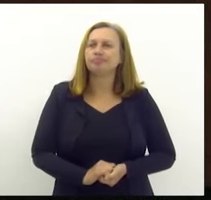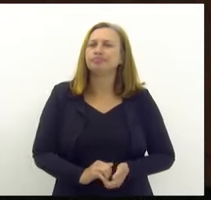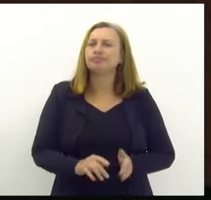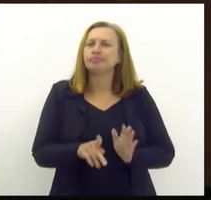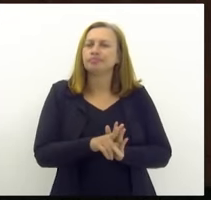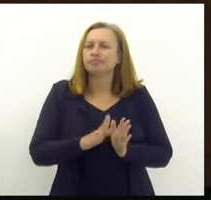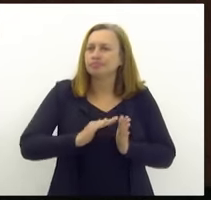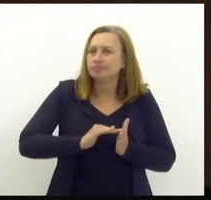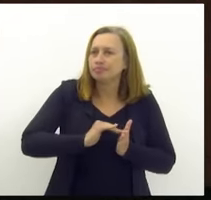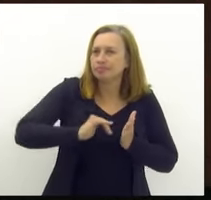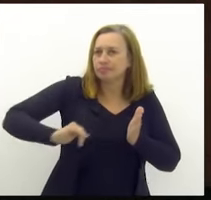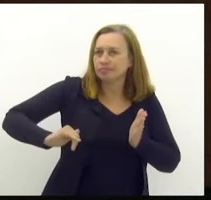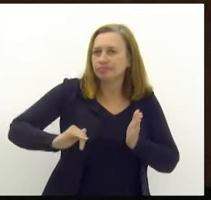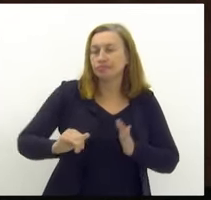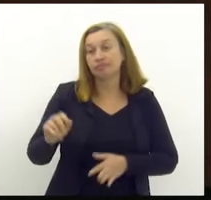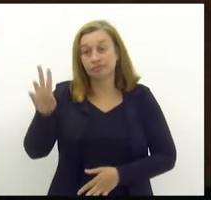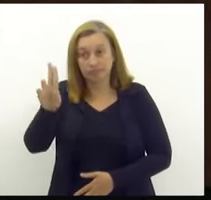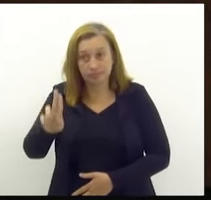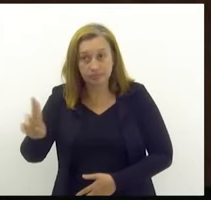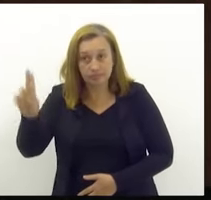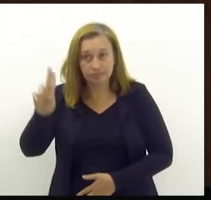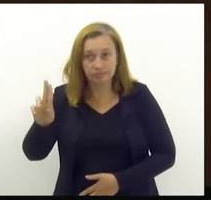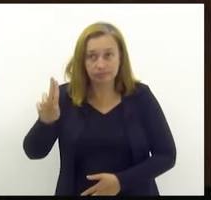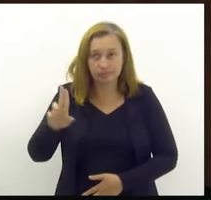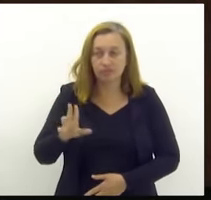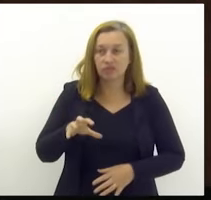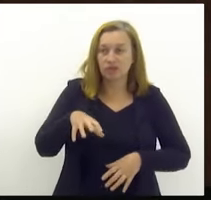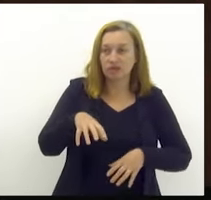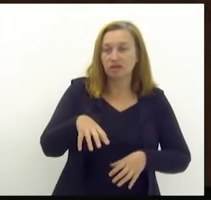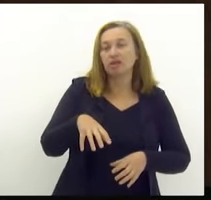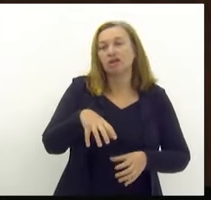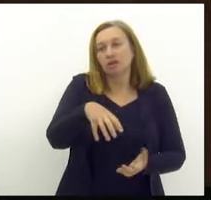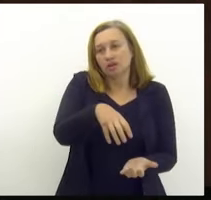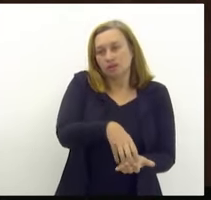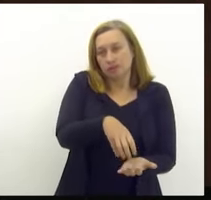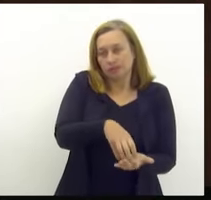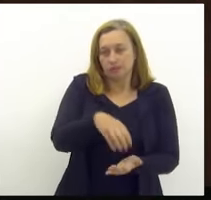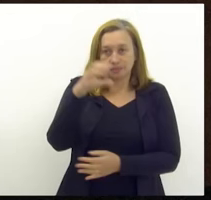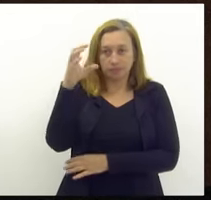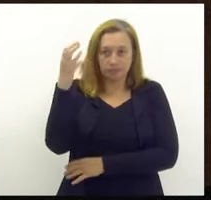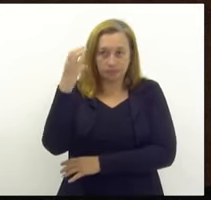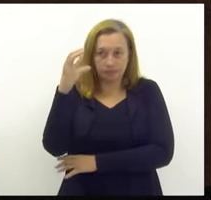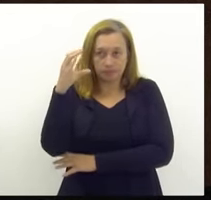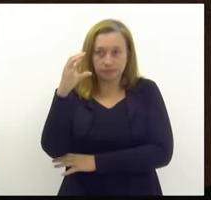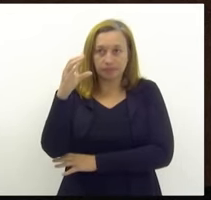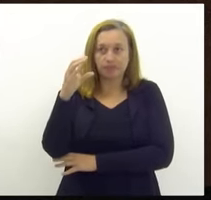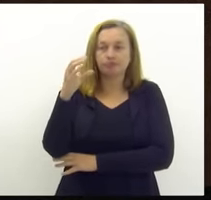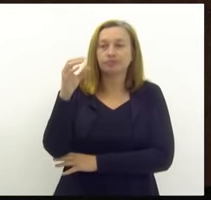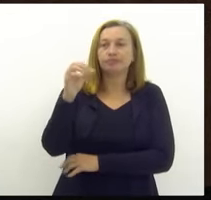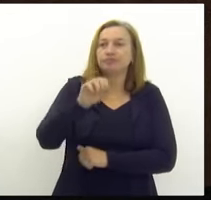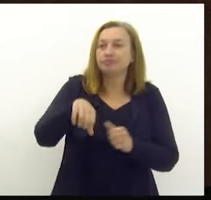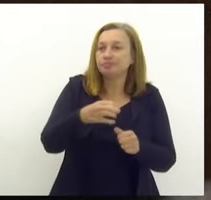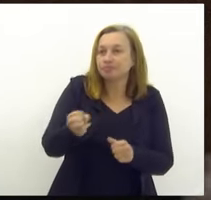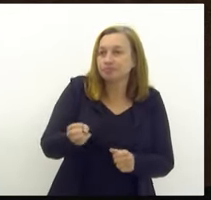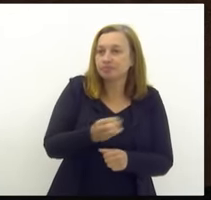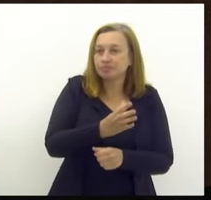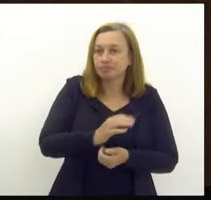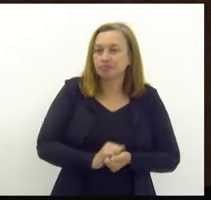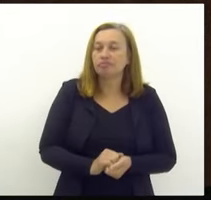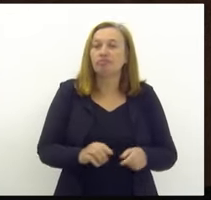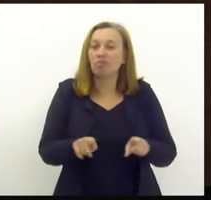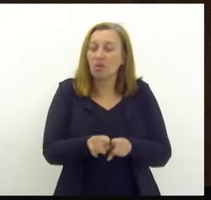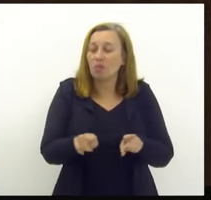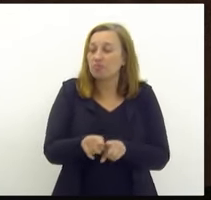retirando as Universidades e o setor de Ciência e Tecnologia a do conselho do fundo soberano aliás que também tá